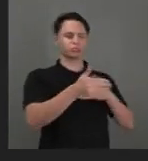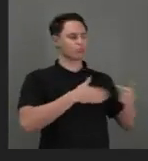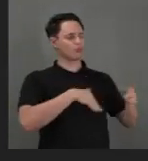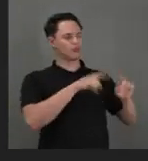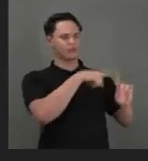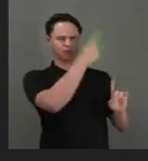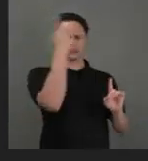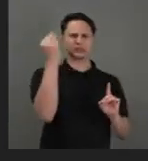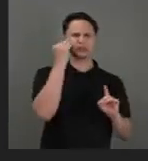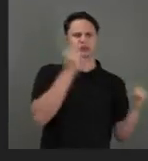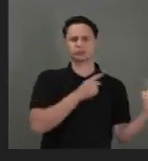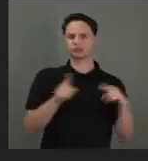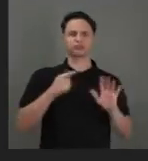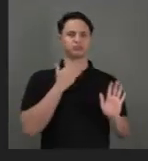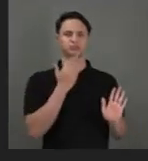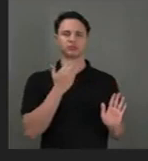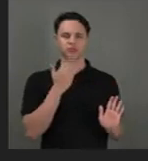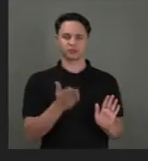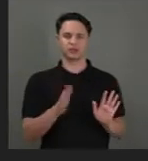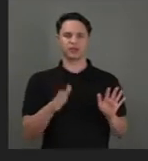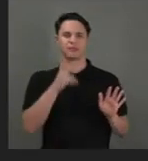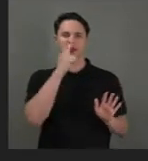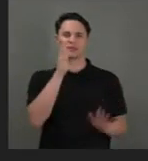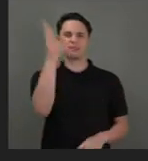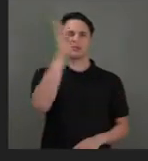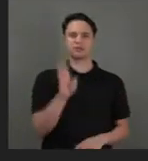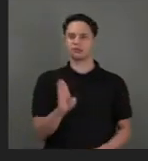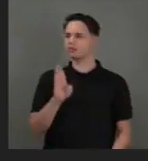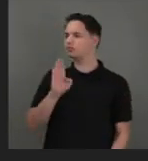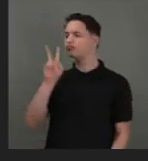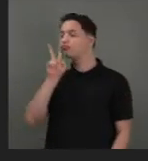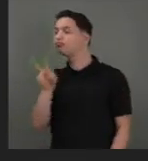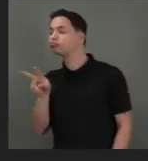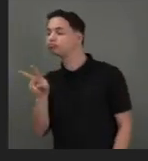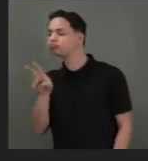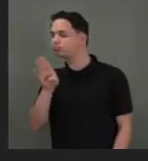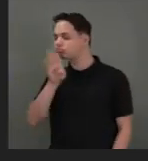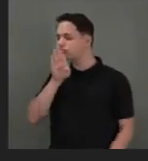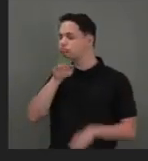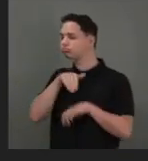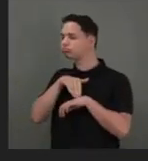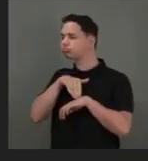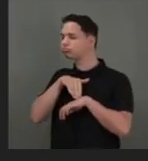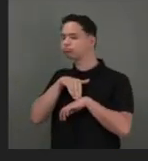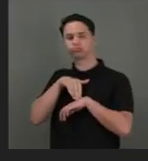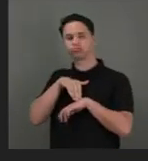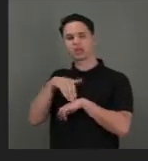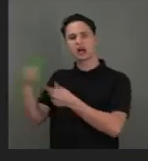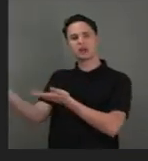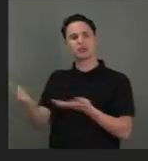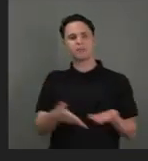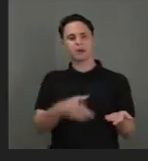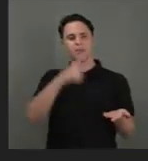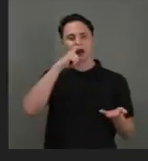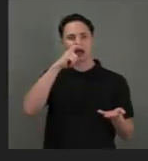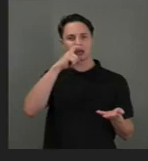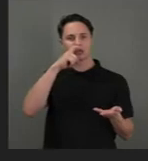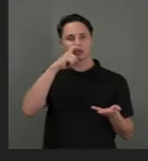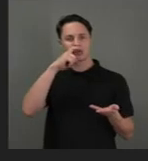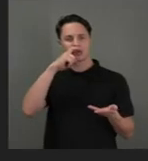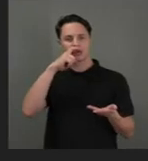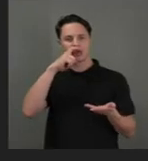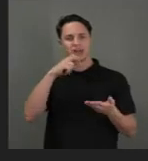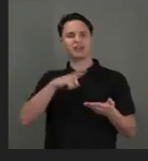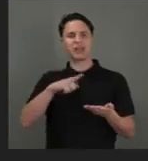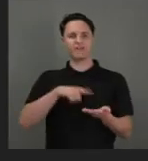ou muitas vezes conivente com isso, quando estende um tapete vermelho, dando honras de Estado para esse